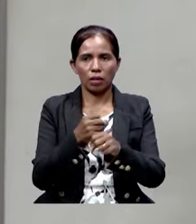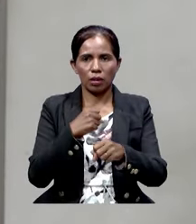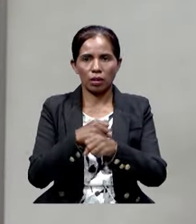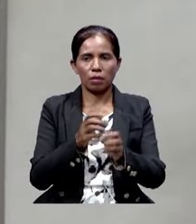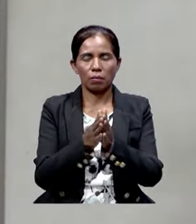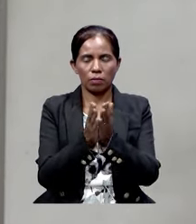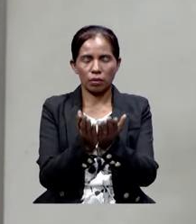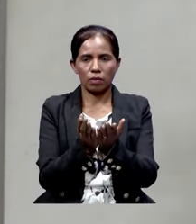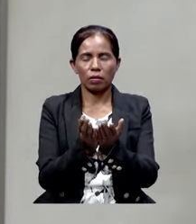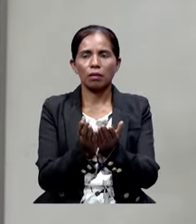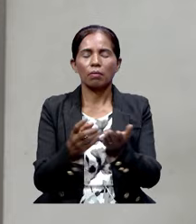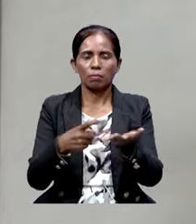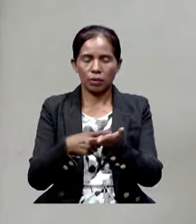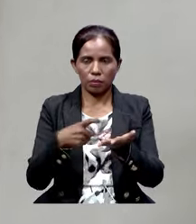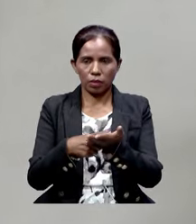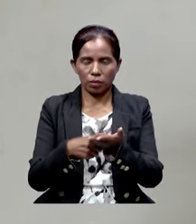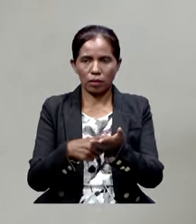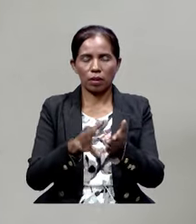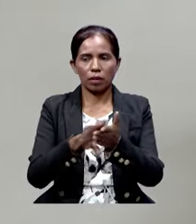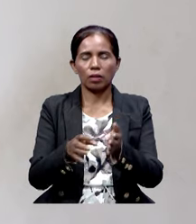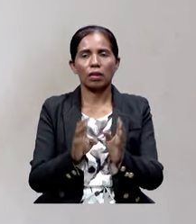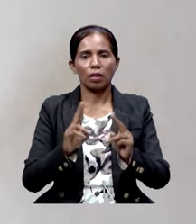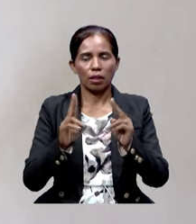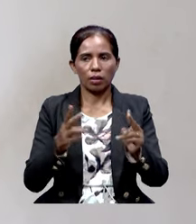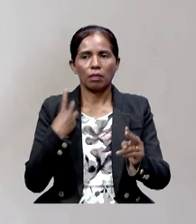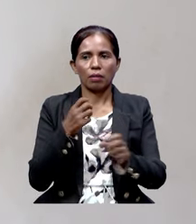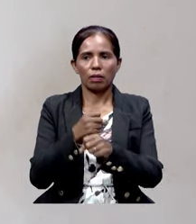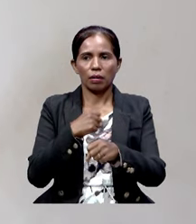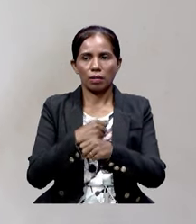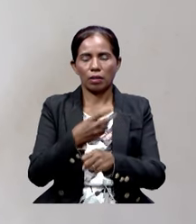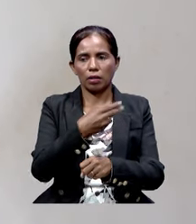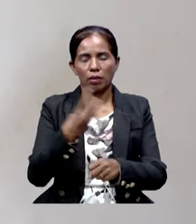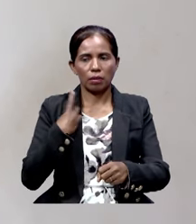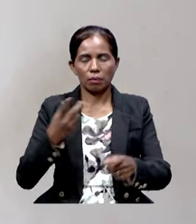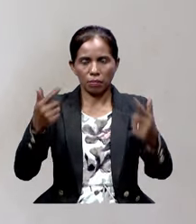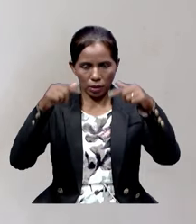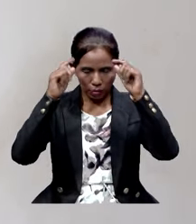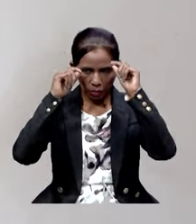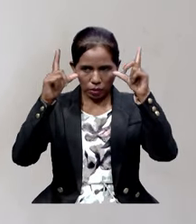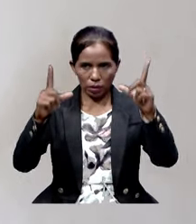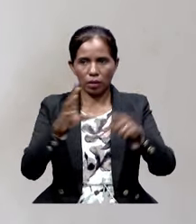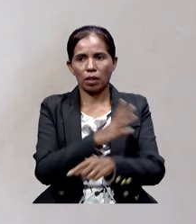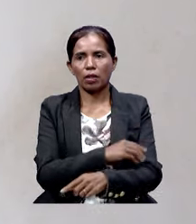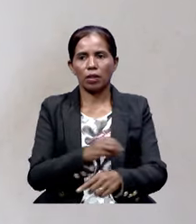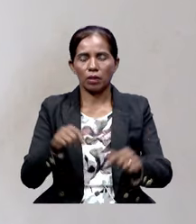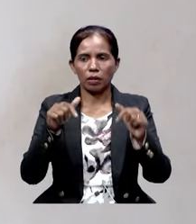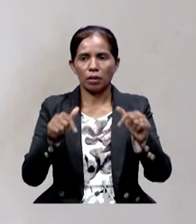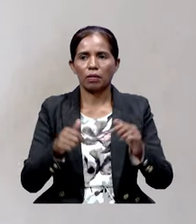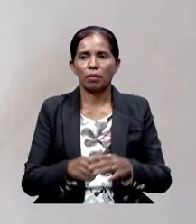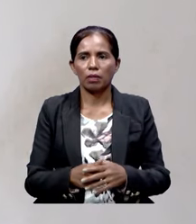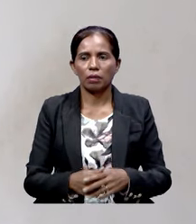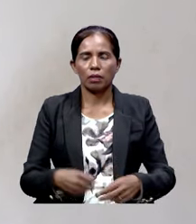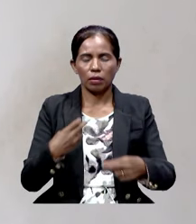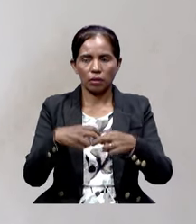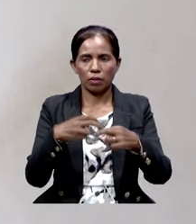passaporte. O pedido de emergência não é mesmo que a minha halo, imigração na Indonésia se haru com a minha filha Timor-Leste. Não, ida né? Prejudica